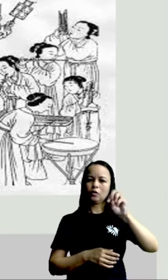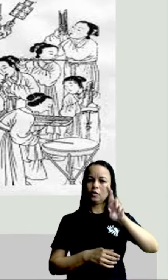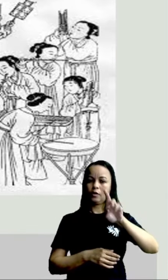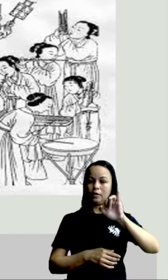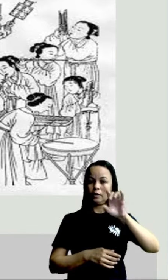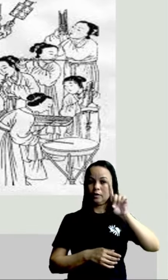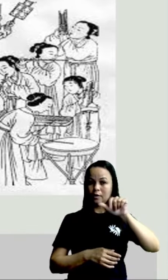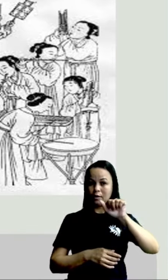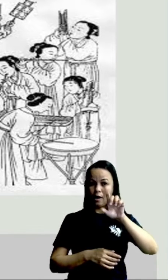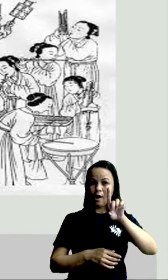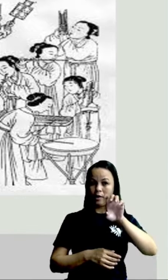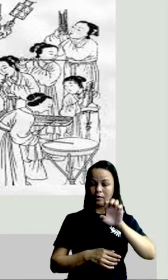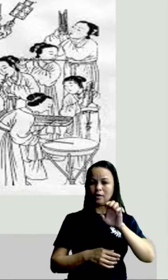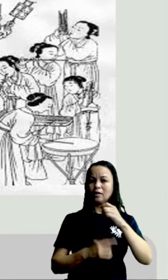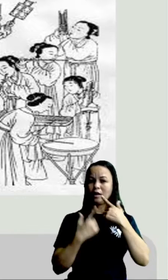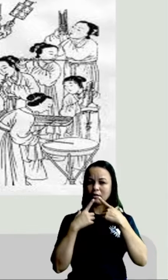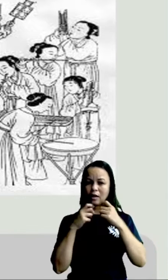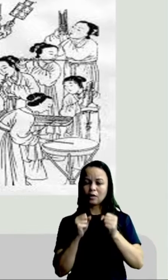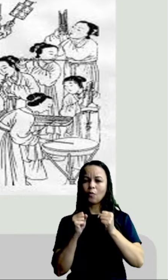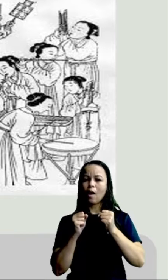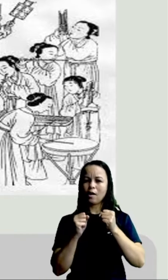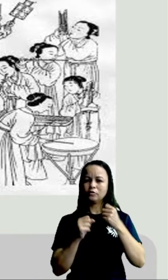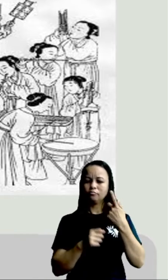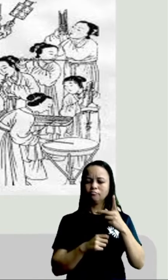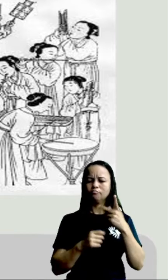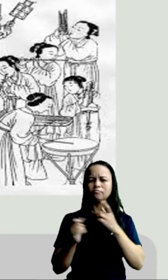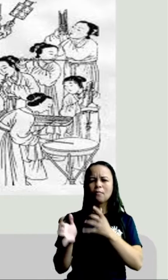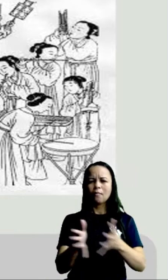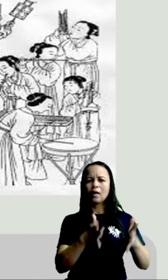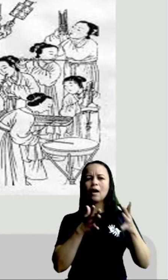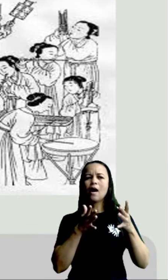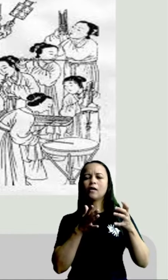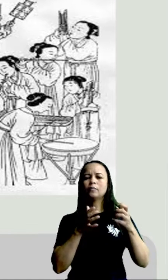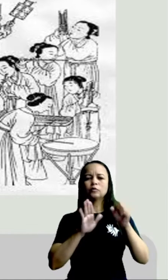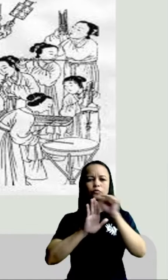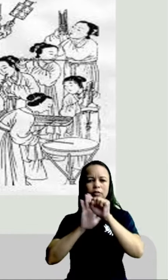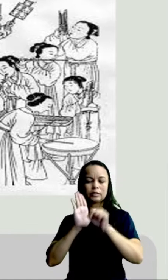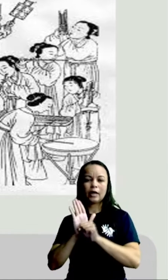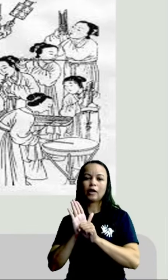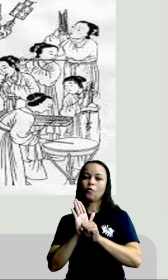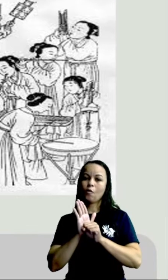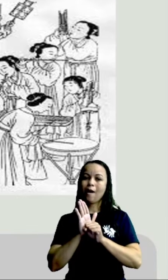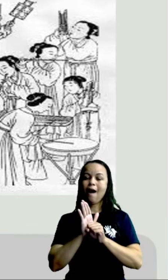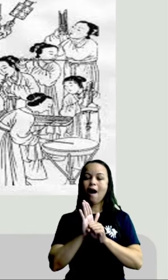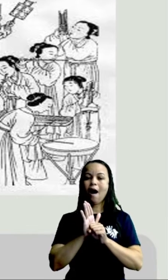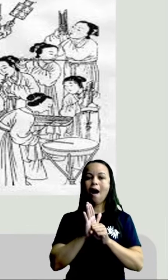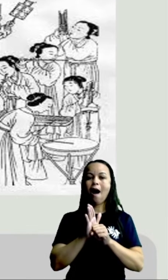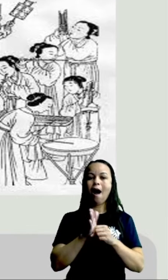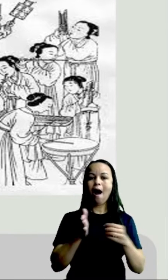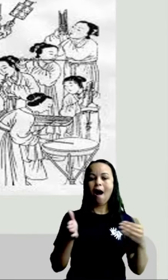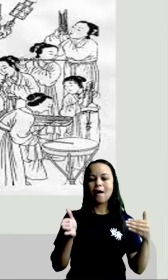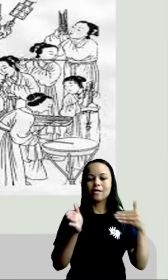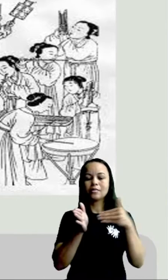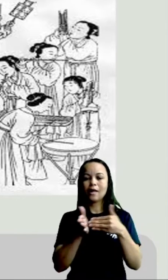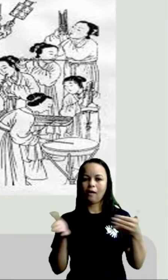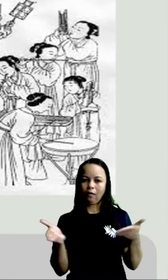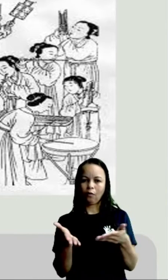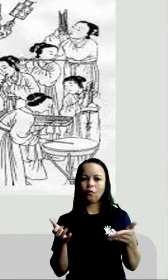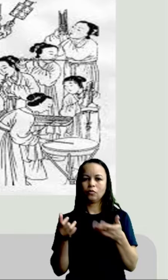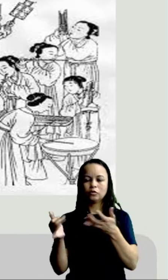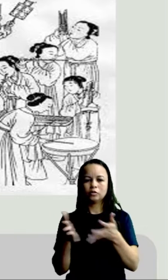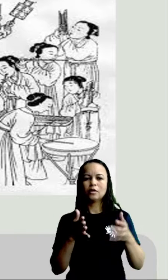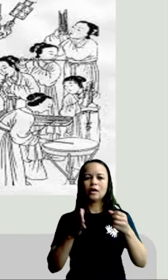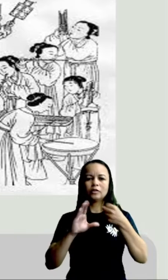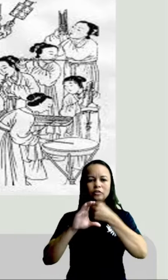veremos como essa linguagem artística a caminhou durante os séculos até os nossos dias para adquirir as características